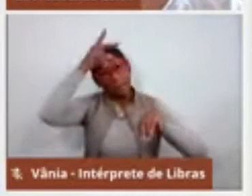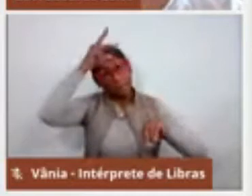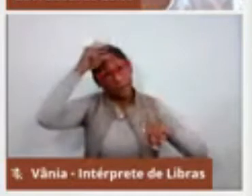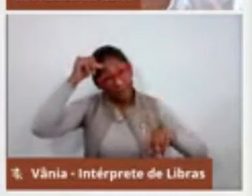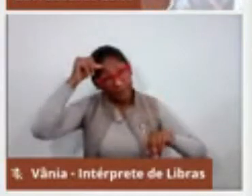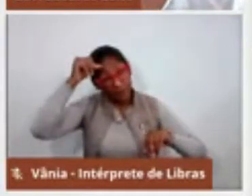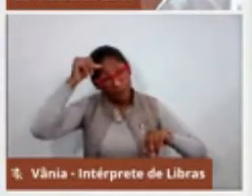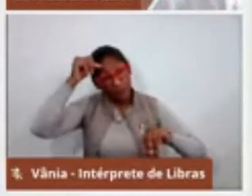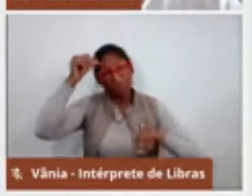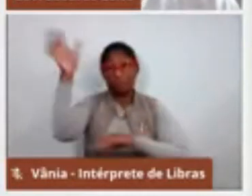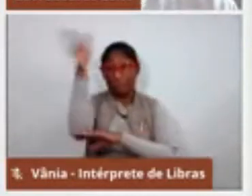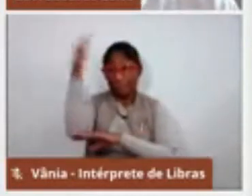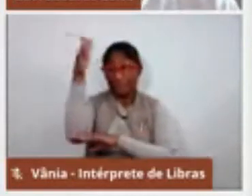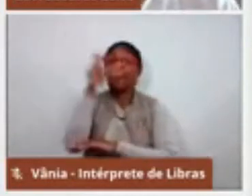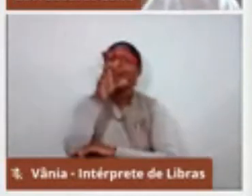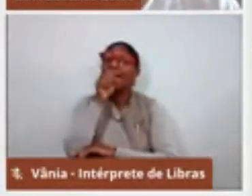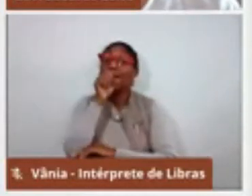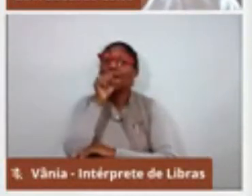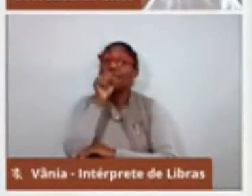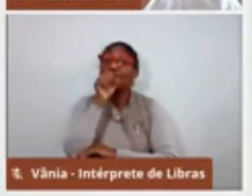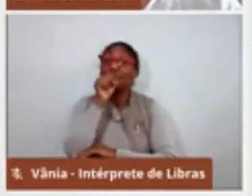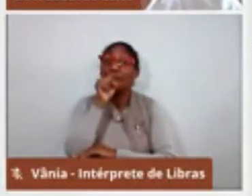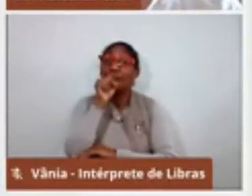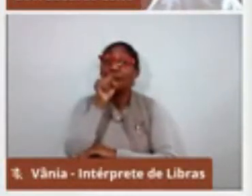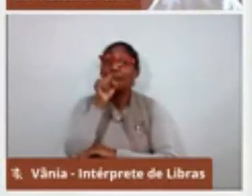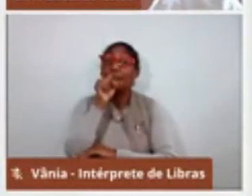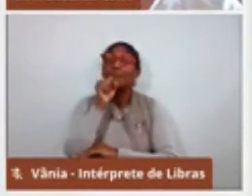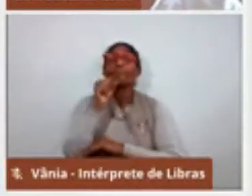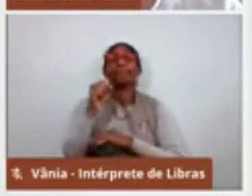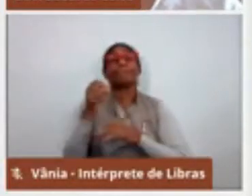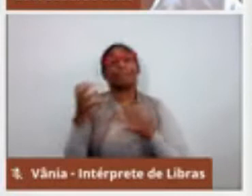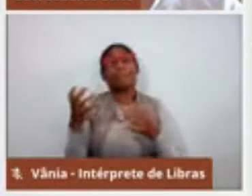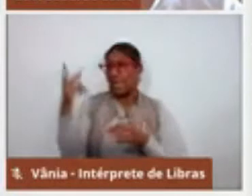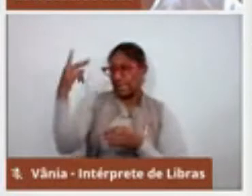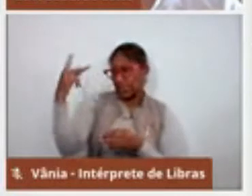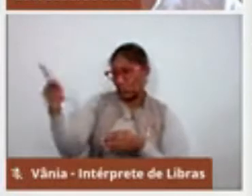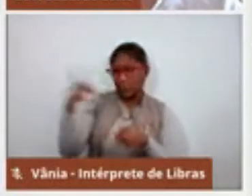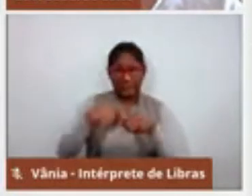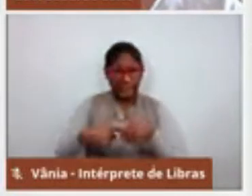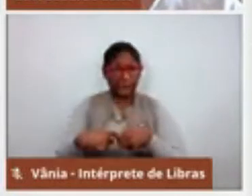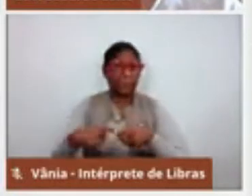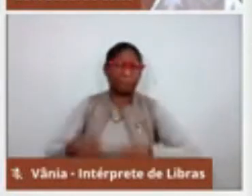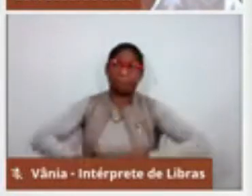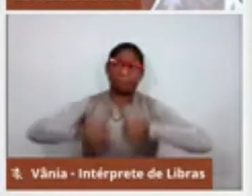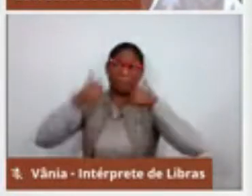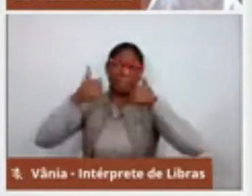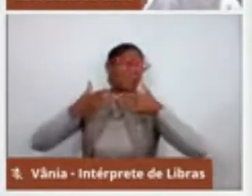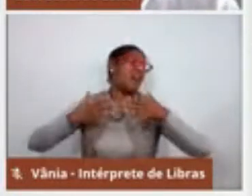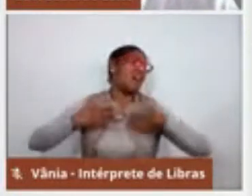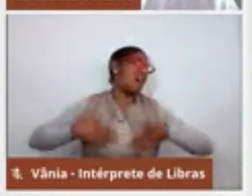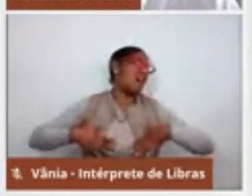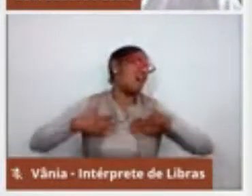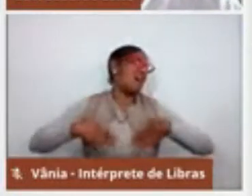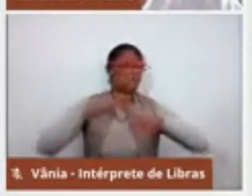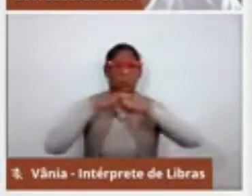bandeira laranja, que não significa que o seu município esteja absolutamente tranquilo em relação ao